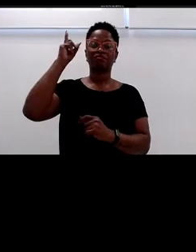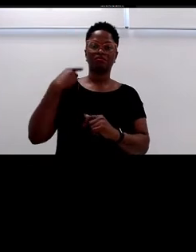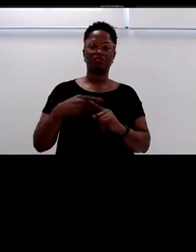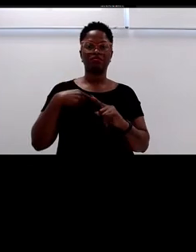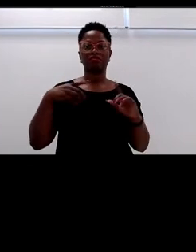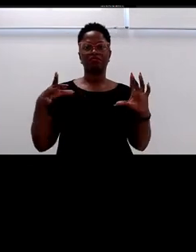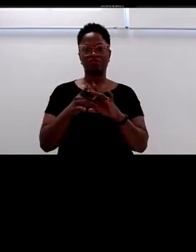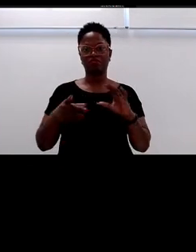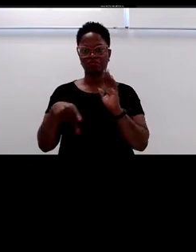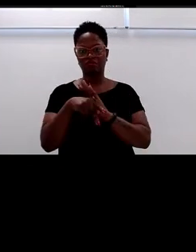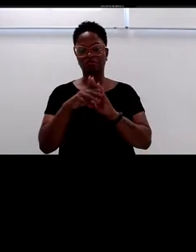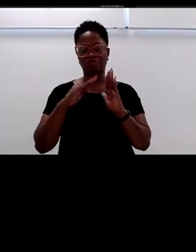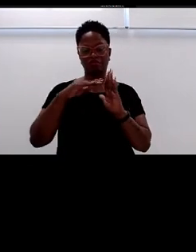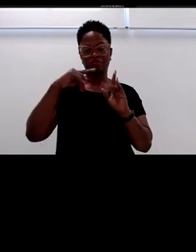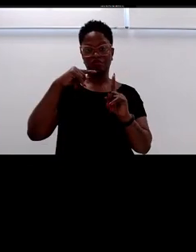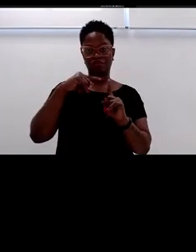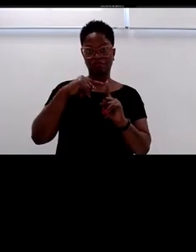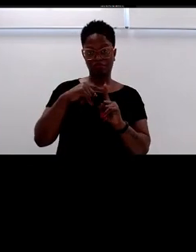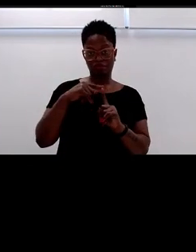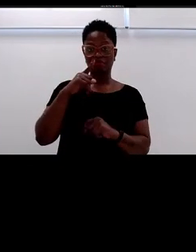igreja, né?